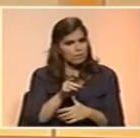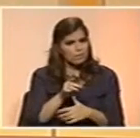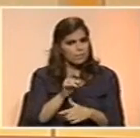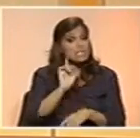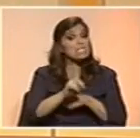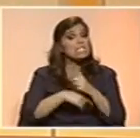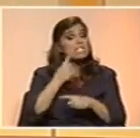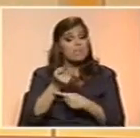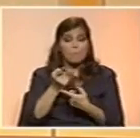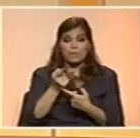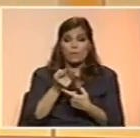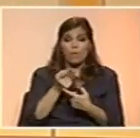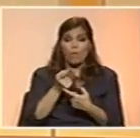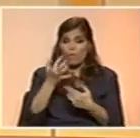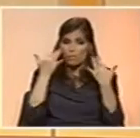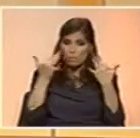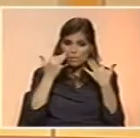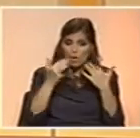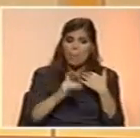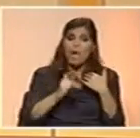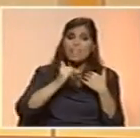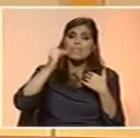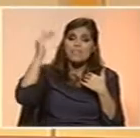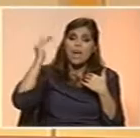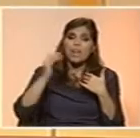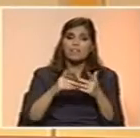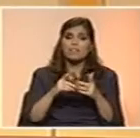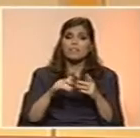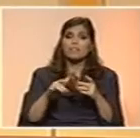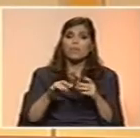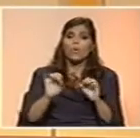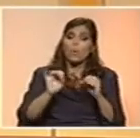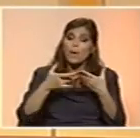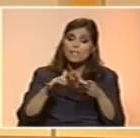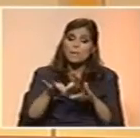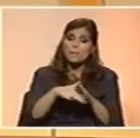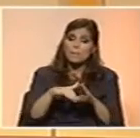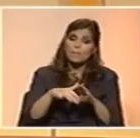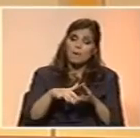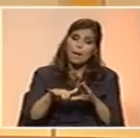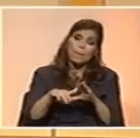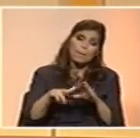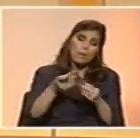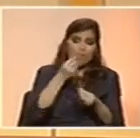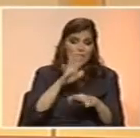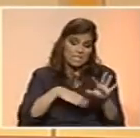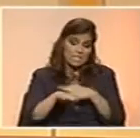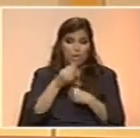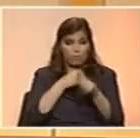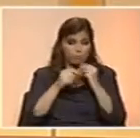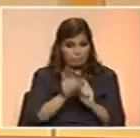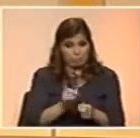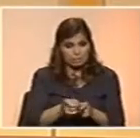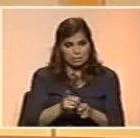com indicadores de que cada vez mais a idade em que se faz a adesão é mais precoce. Muito provavelmente porque depois já há questão de geração